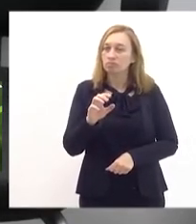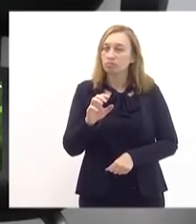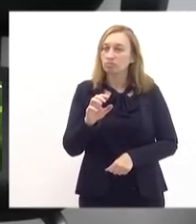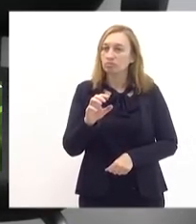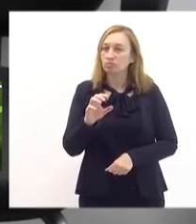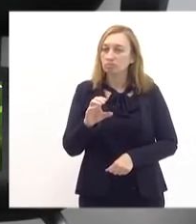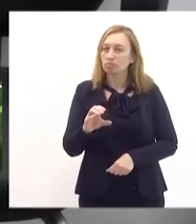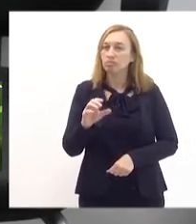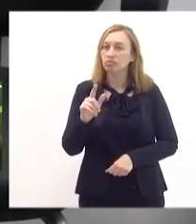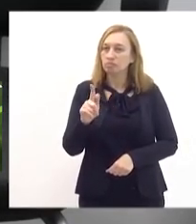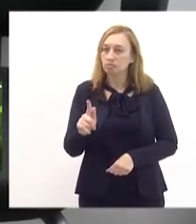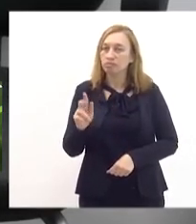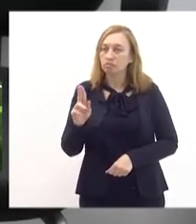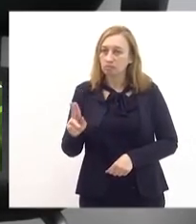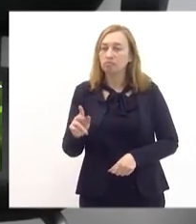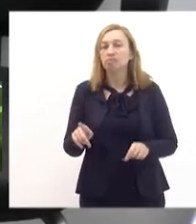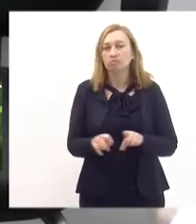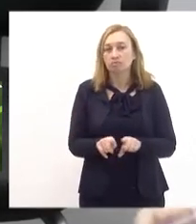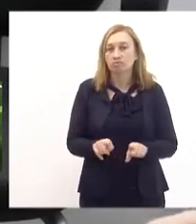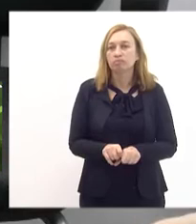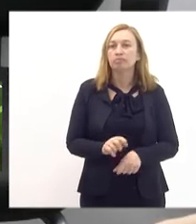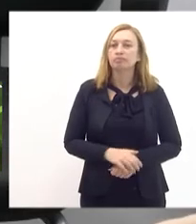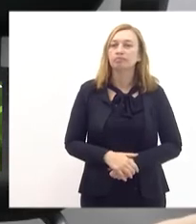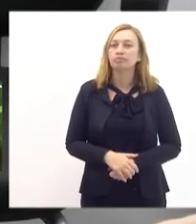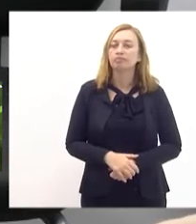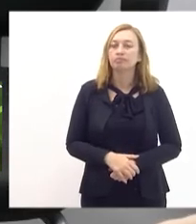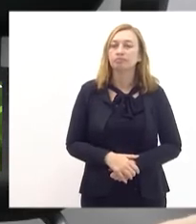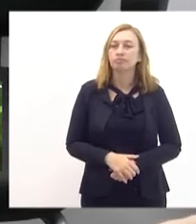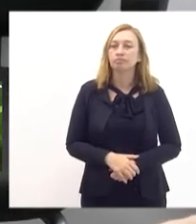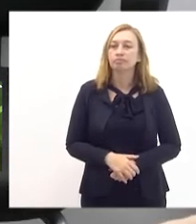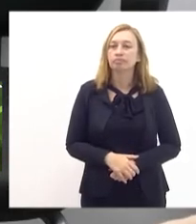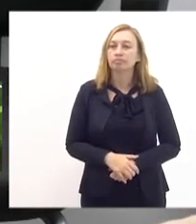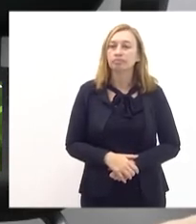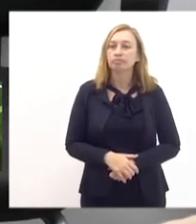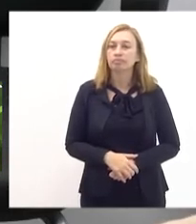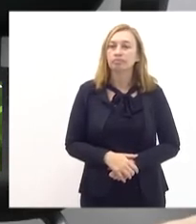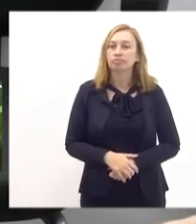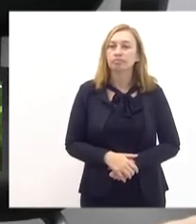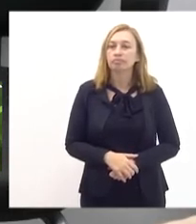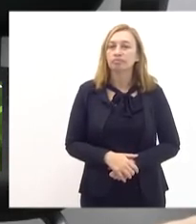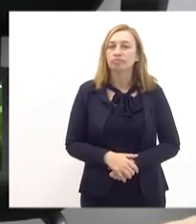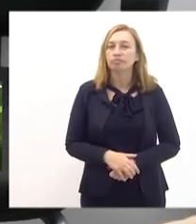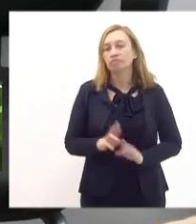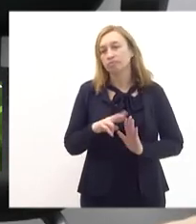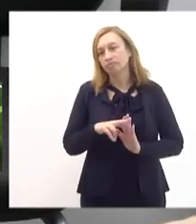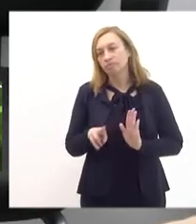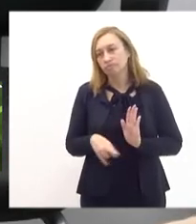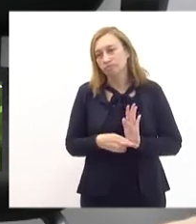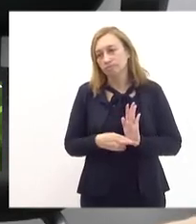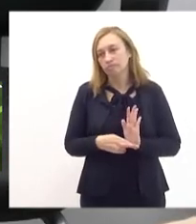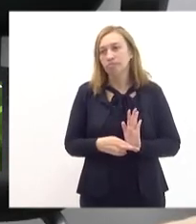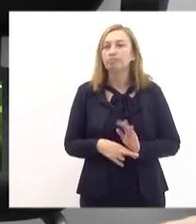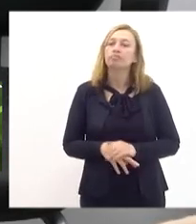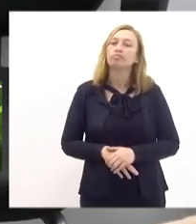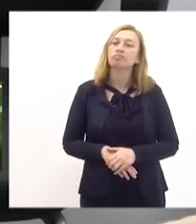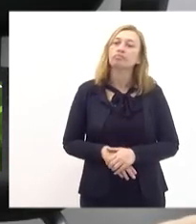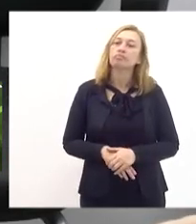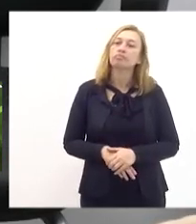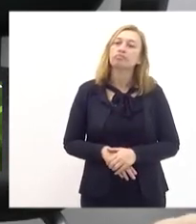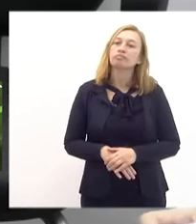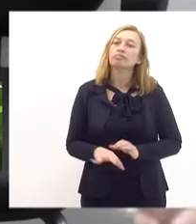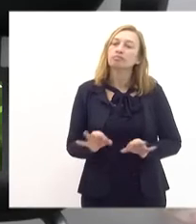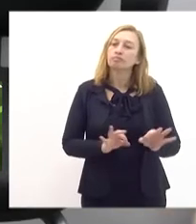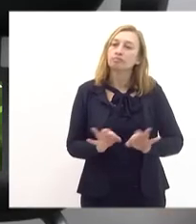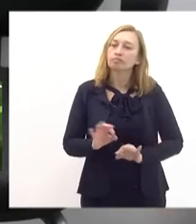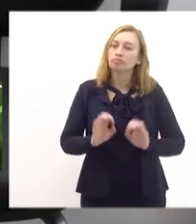tem uma extensão também nesses casos. E os requisitos do programa